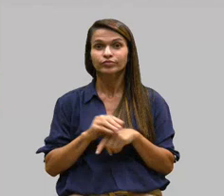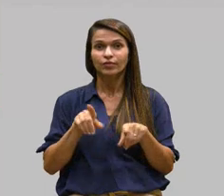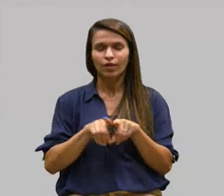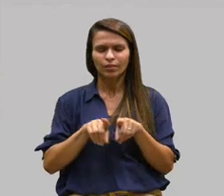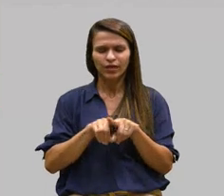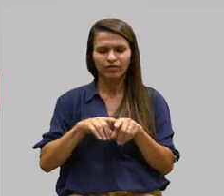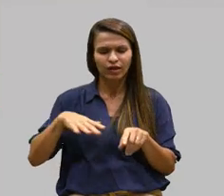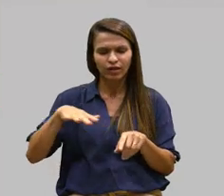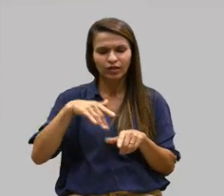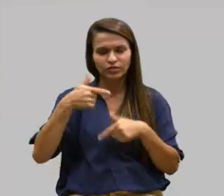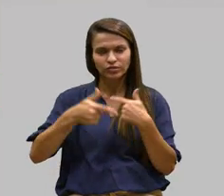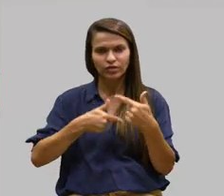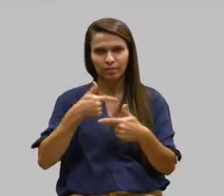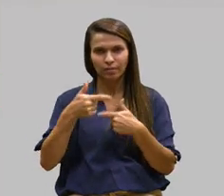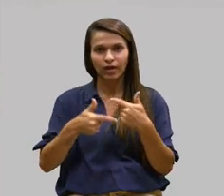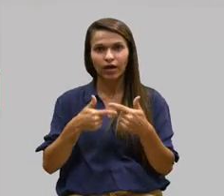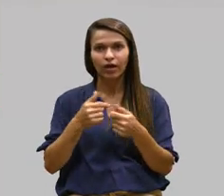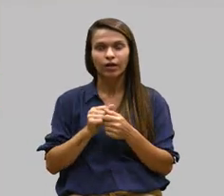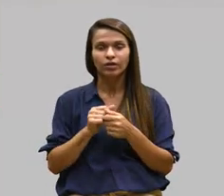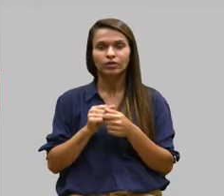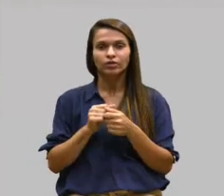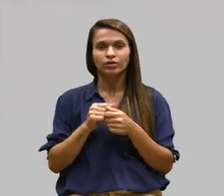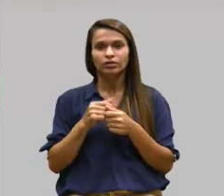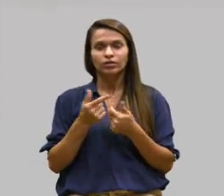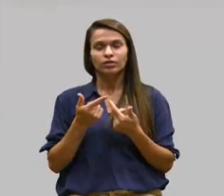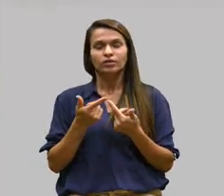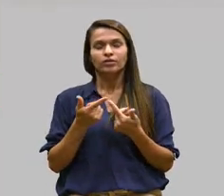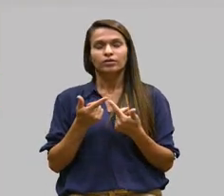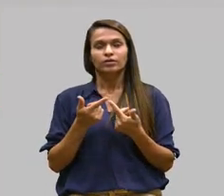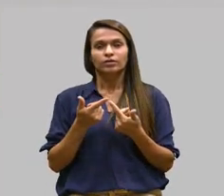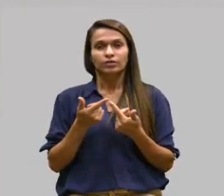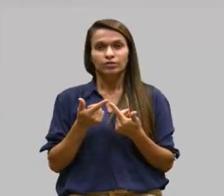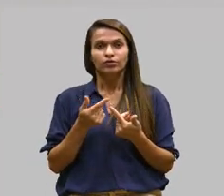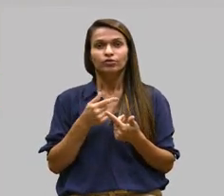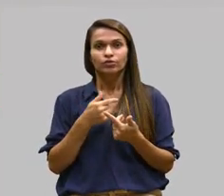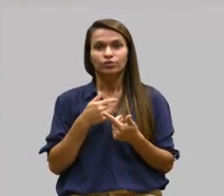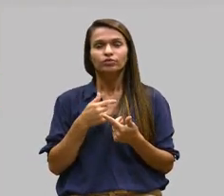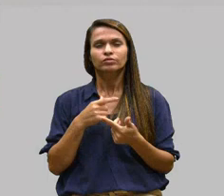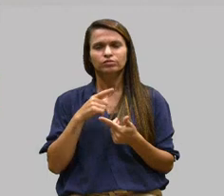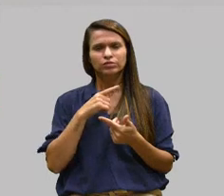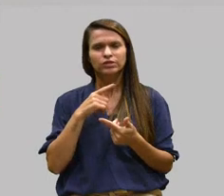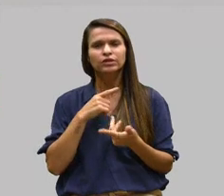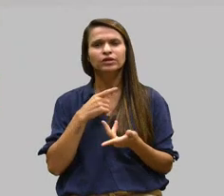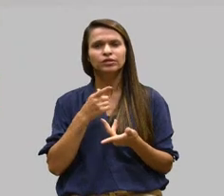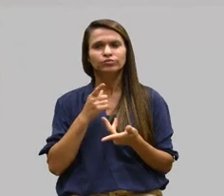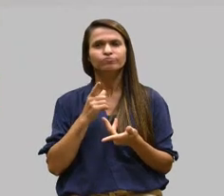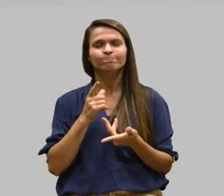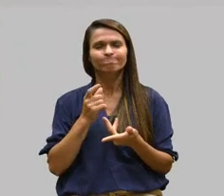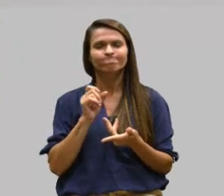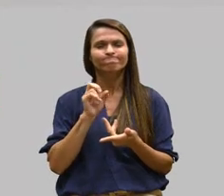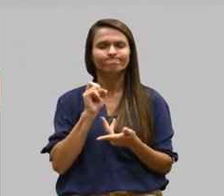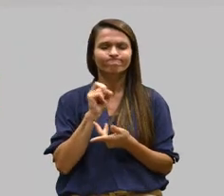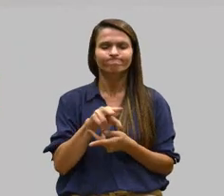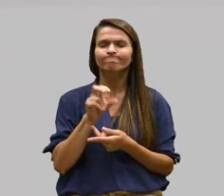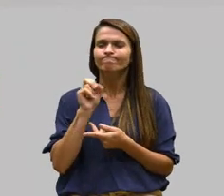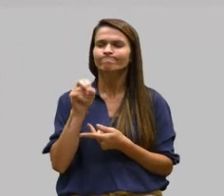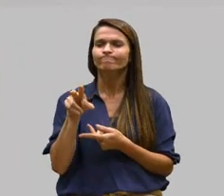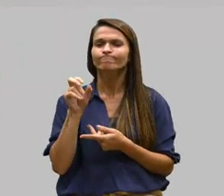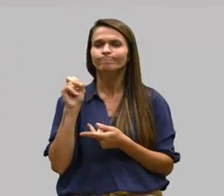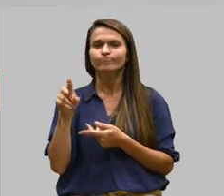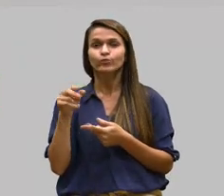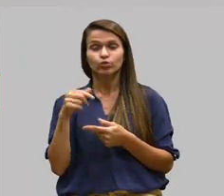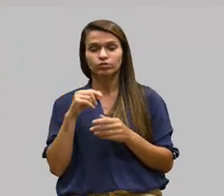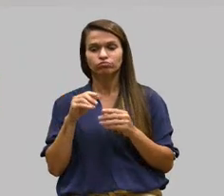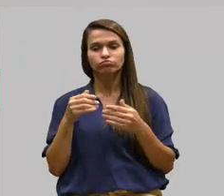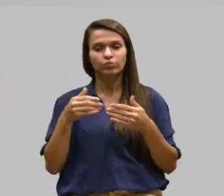de trabalho né é mesmo a gente tendo essa demanda a gente tem as demandas das pessoas que trazem para gente que a gente é porta aberta